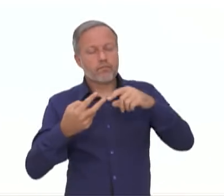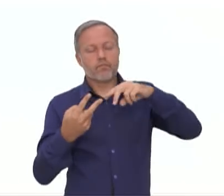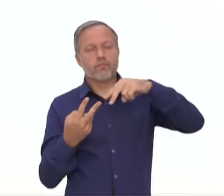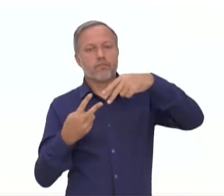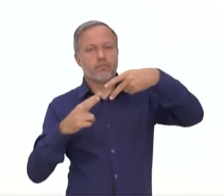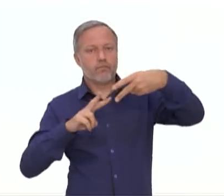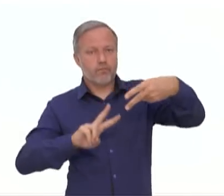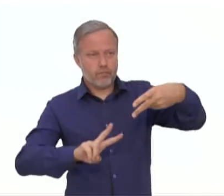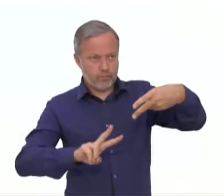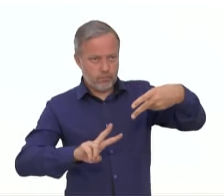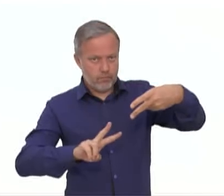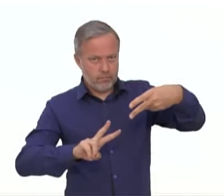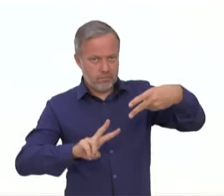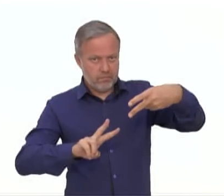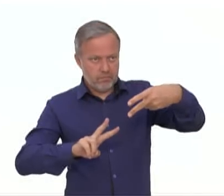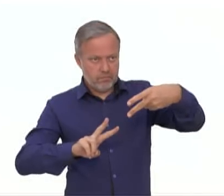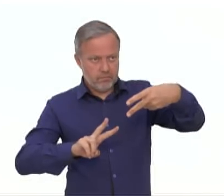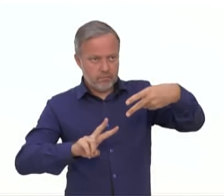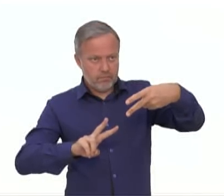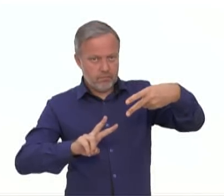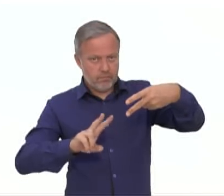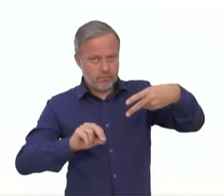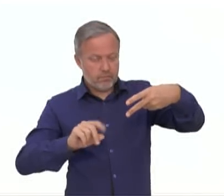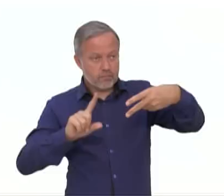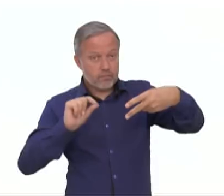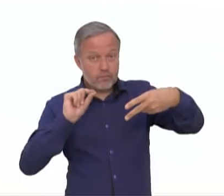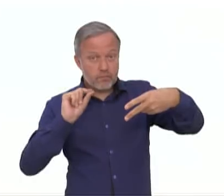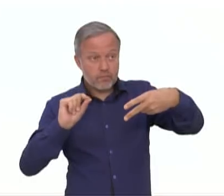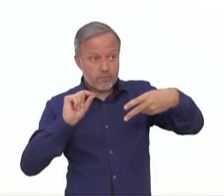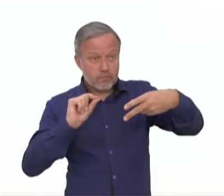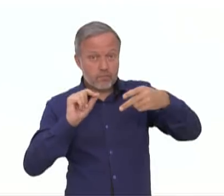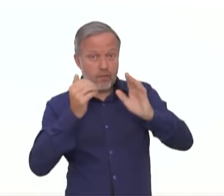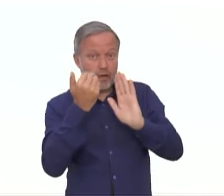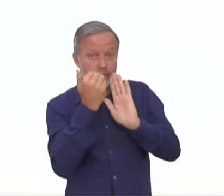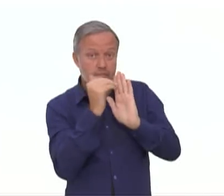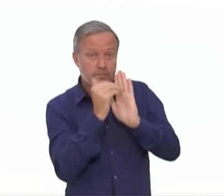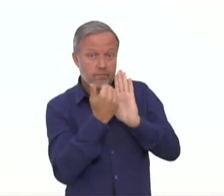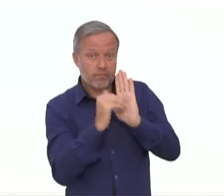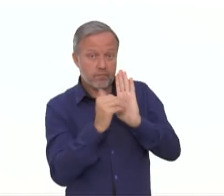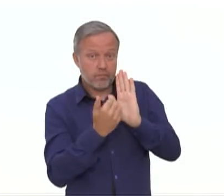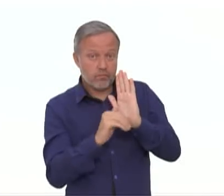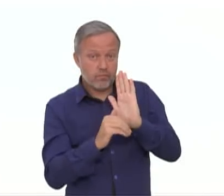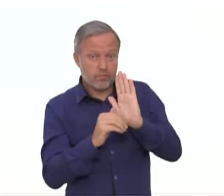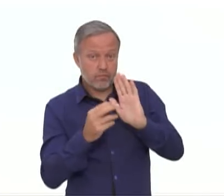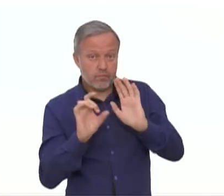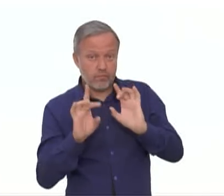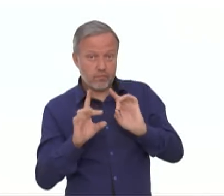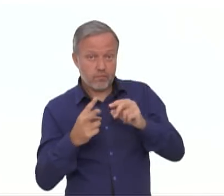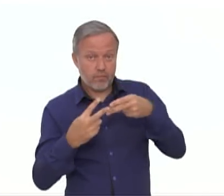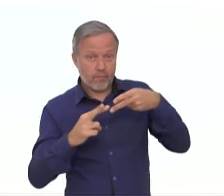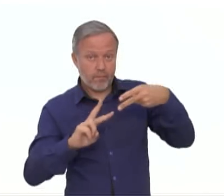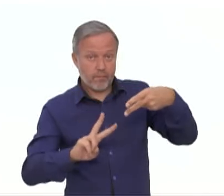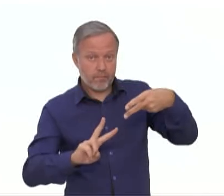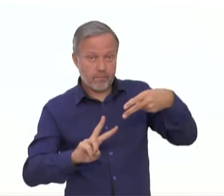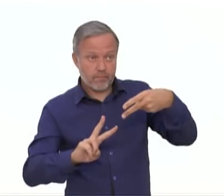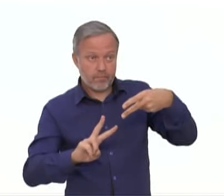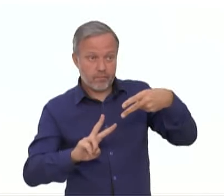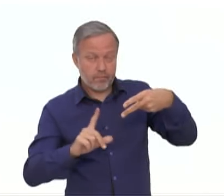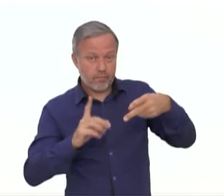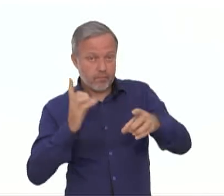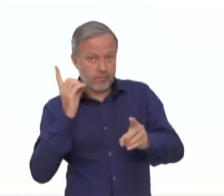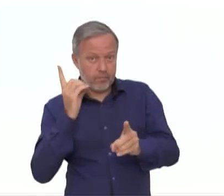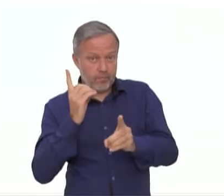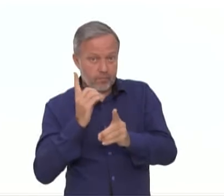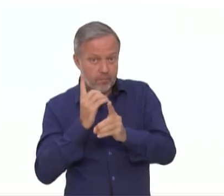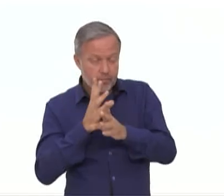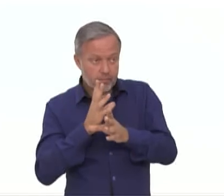genético, contém as informações para a manifestação das características hereditárias de cada ser vivo. Encontra-se dentro